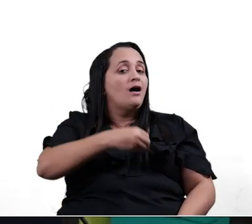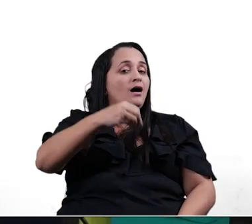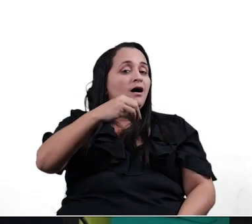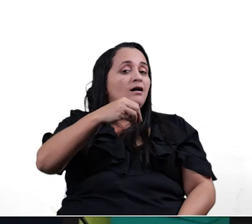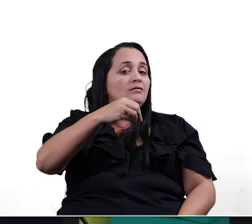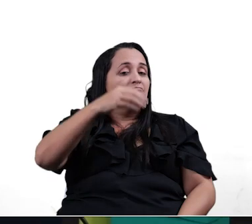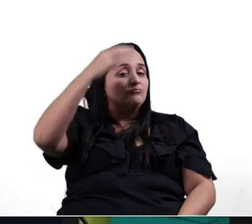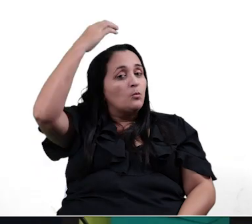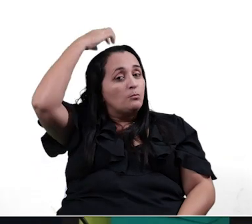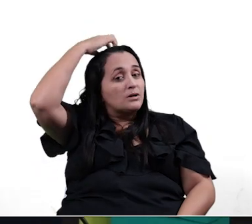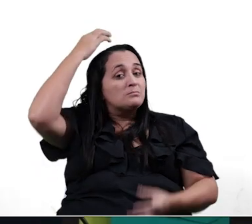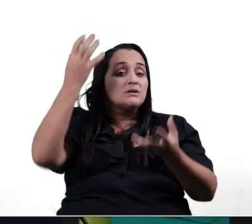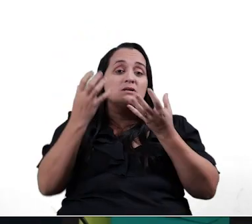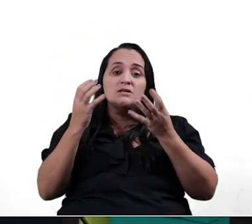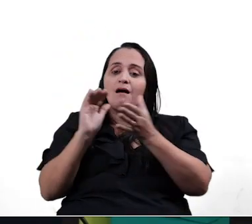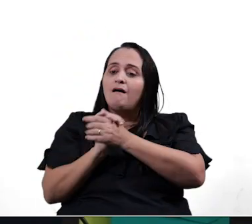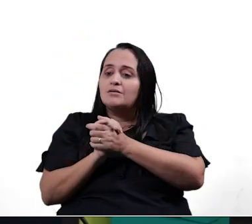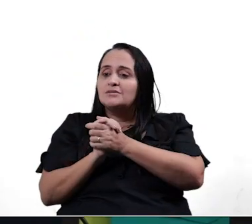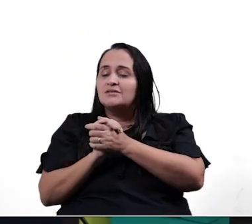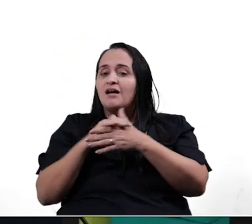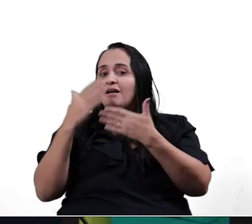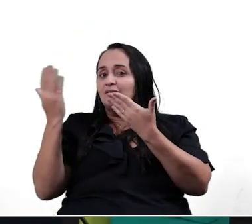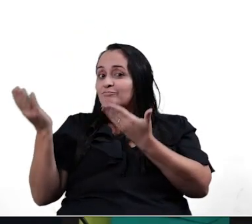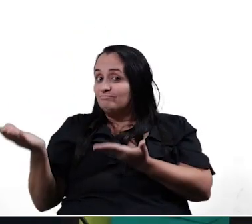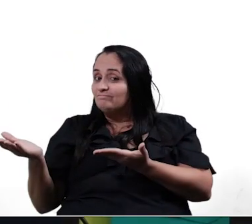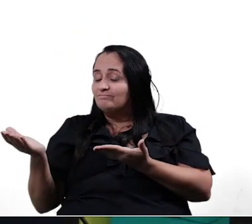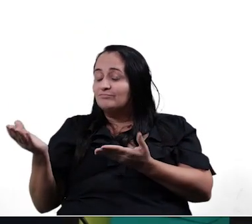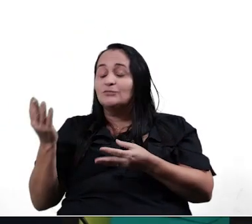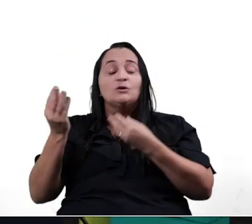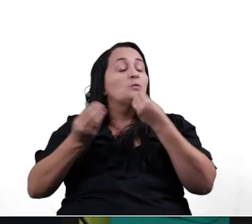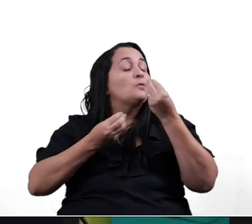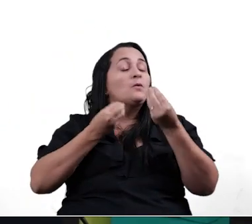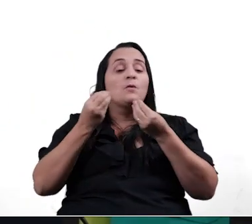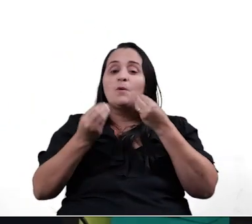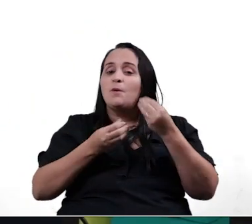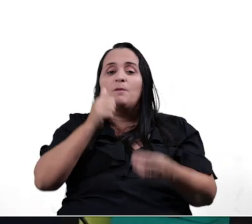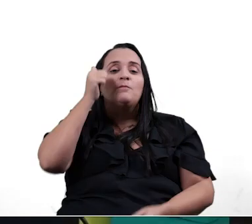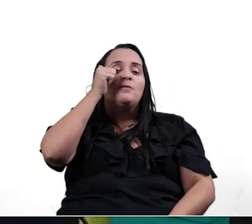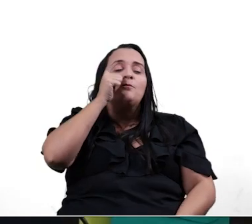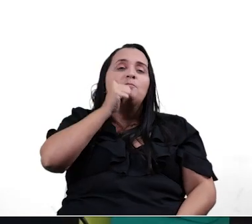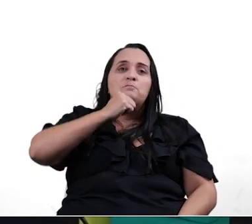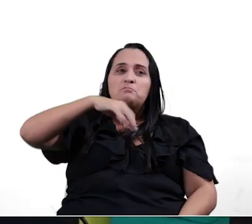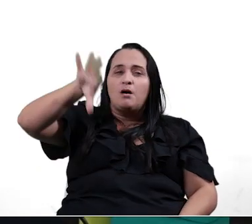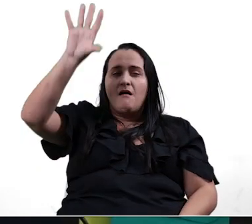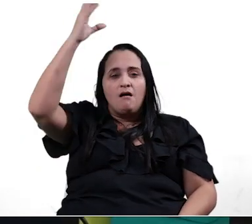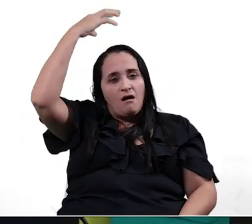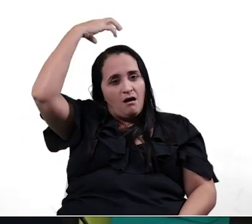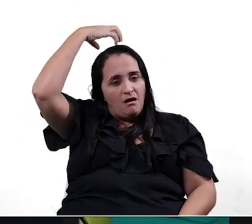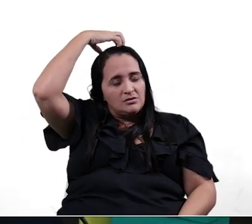estava falando sobre a família e o seu castelo. Então estava falando de como uma rainha descobriu